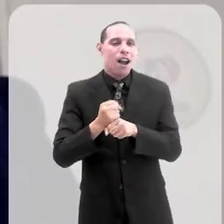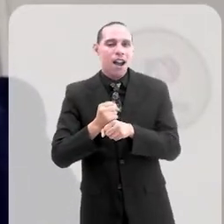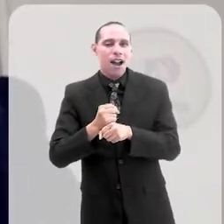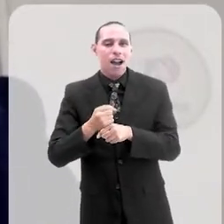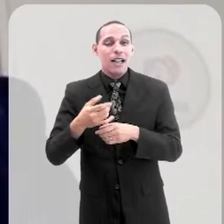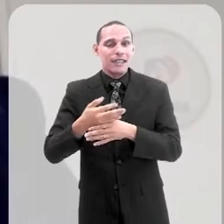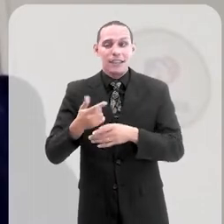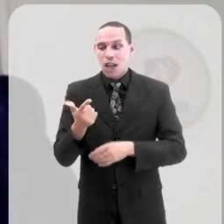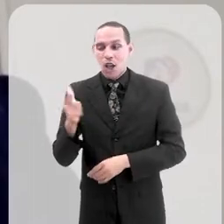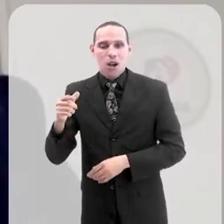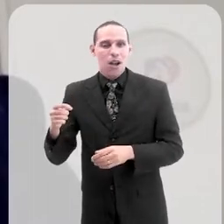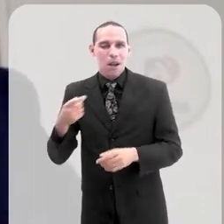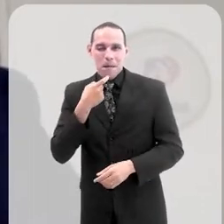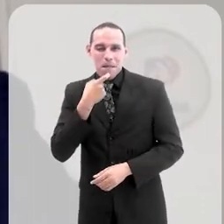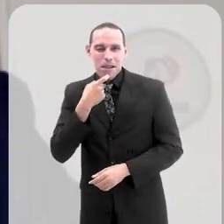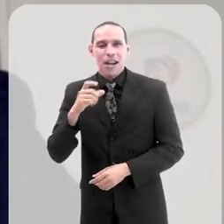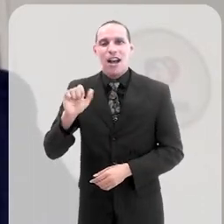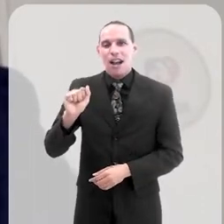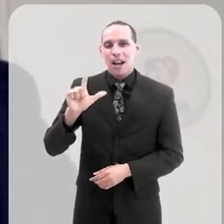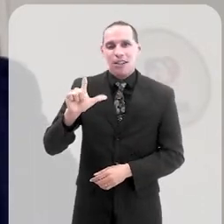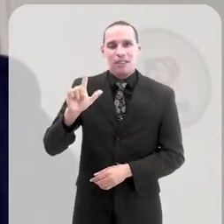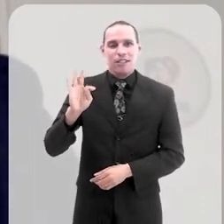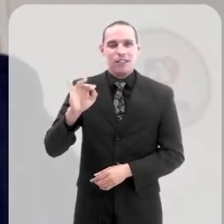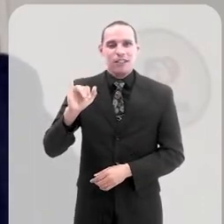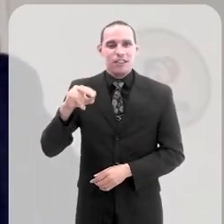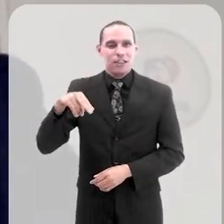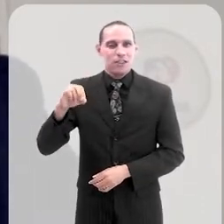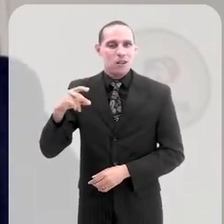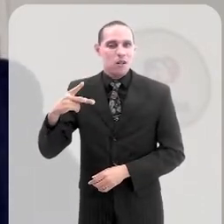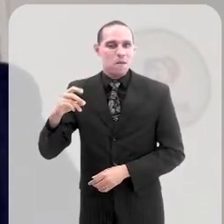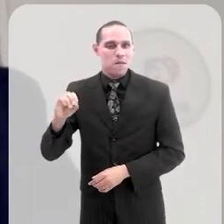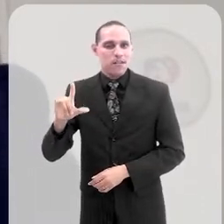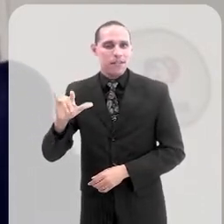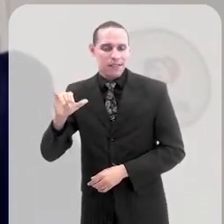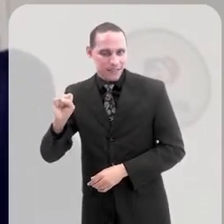sou de uma cidade próxima, Altinópolis.